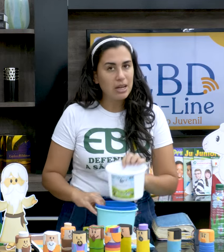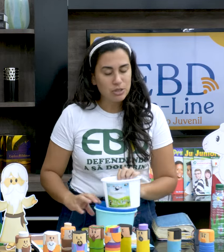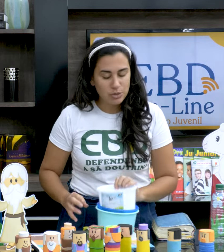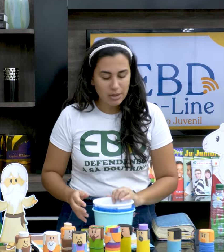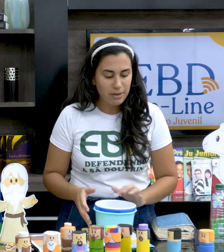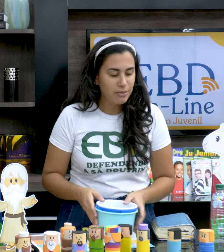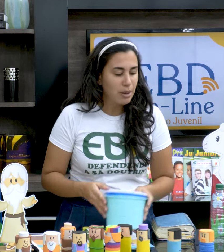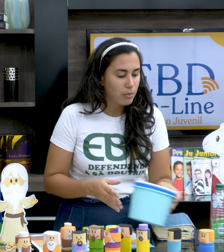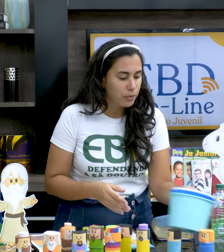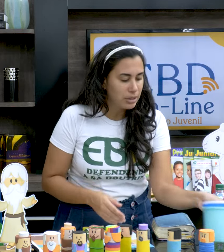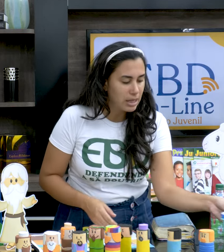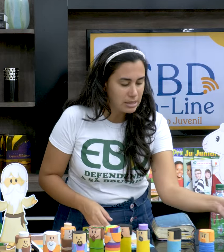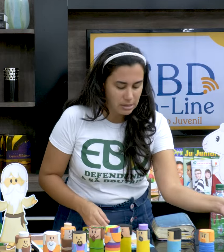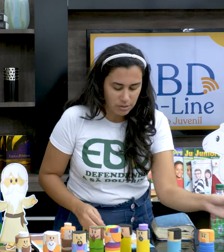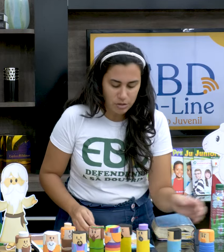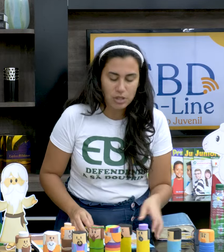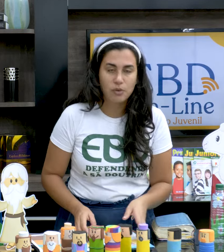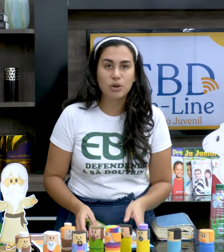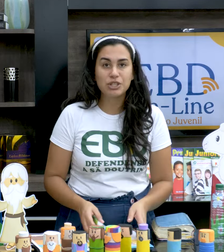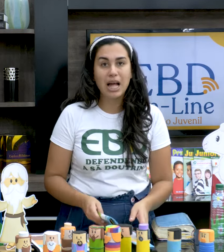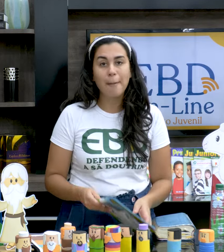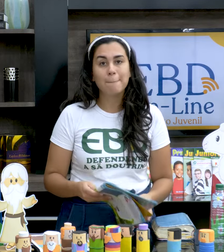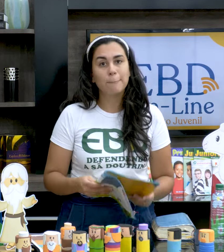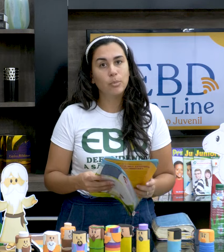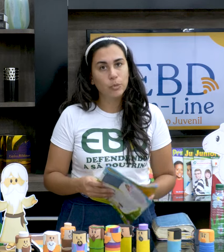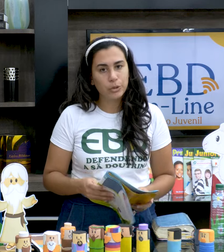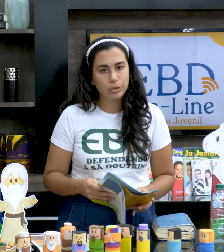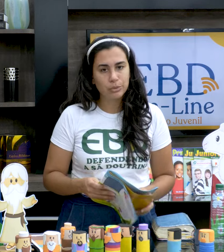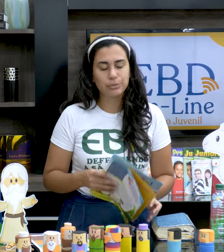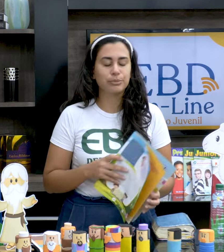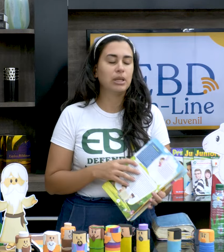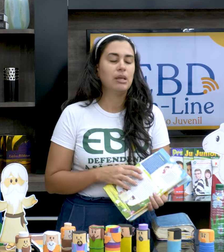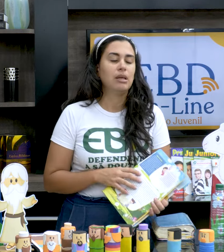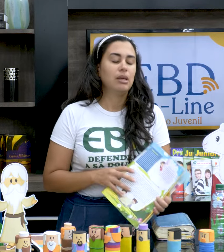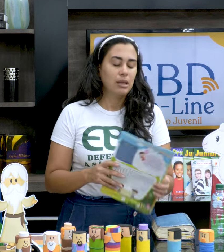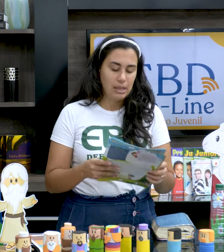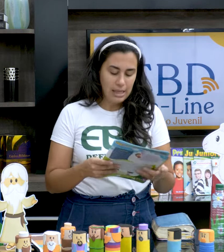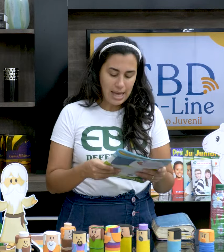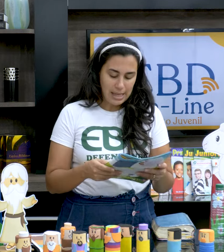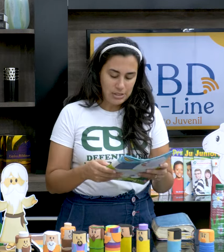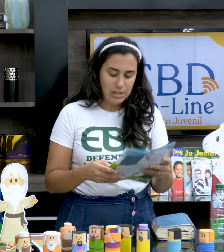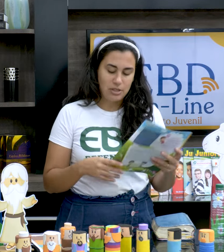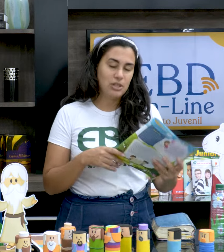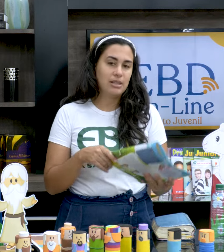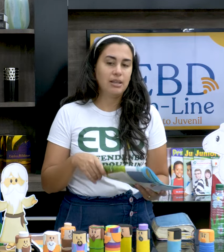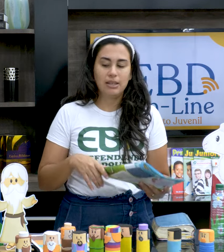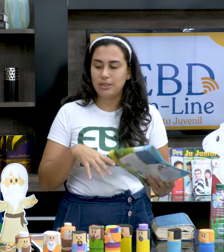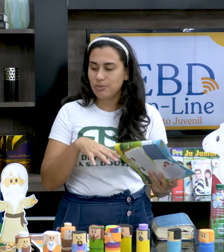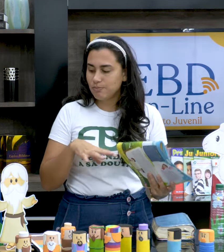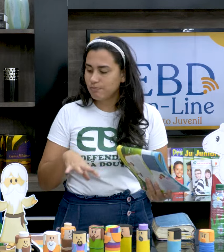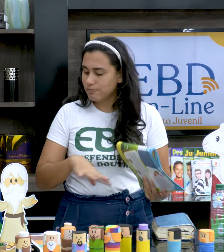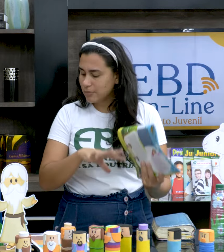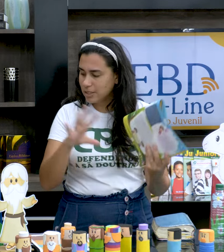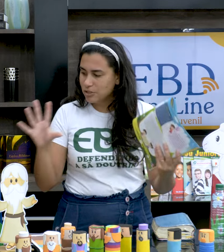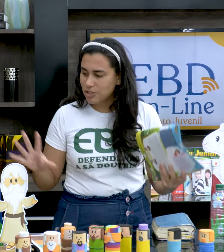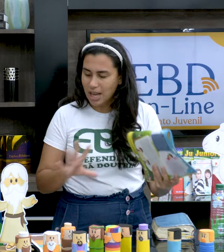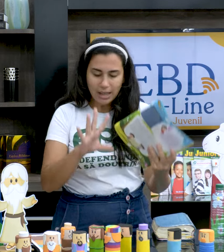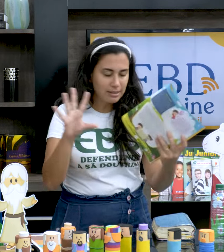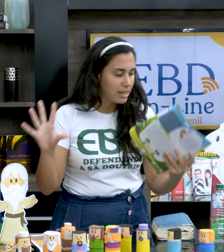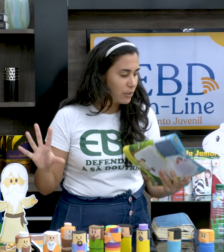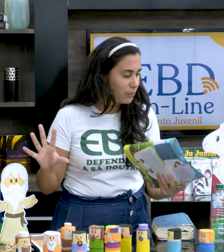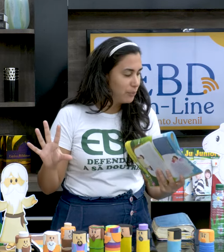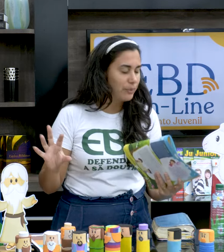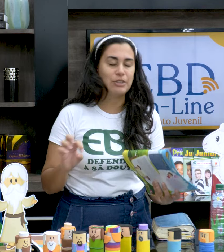Eu acho que vai ficar muito interessante. Eu acho que eles vão gostar muito. E aí, gente, a gente